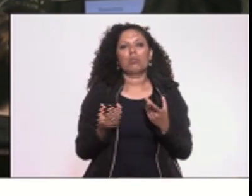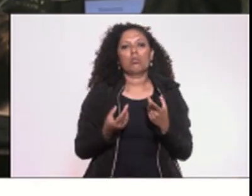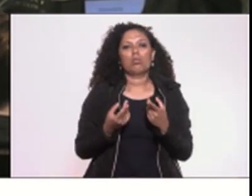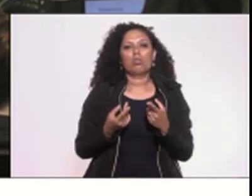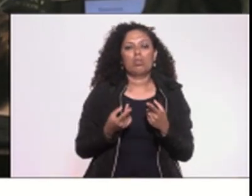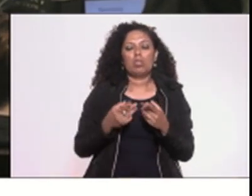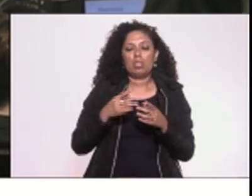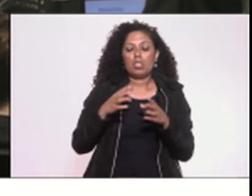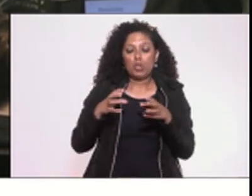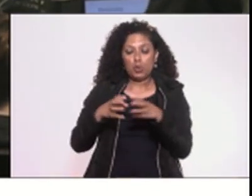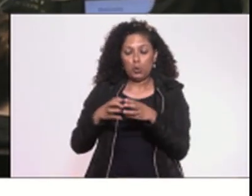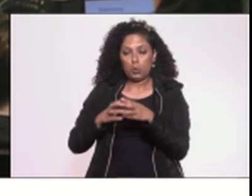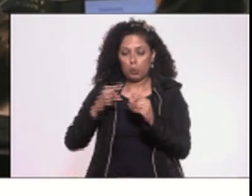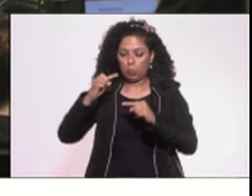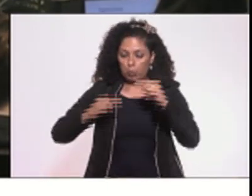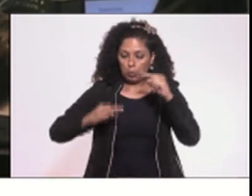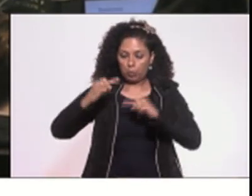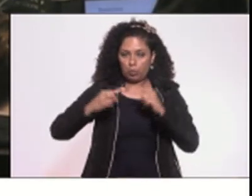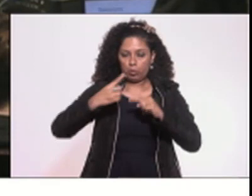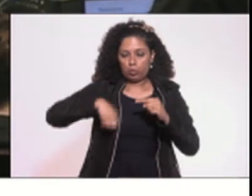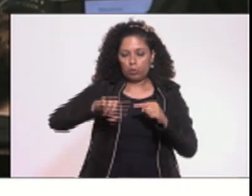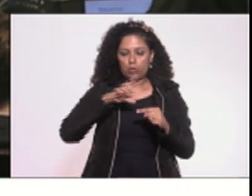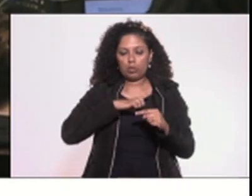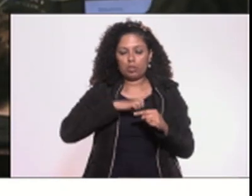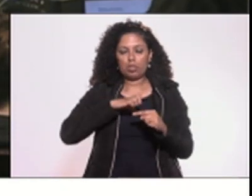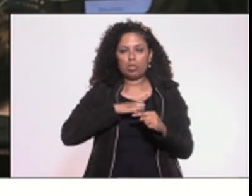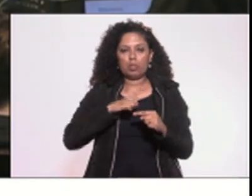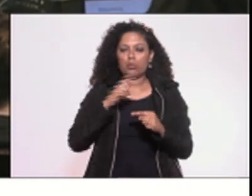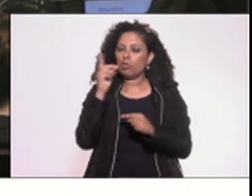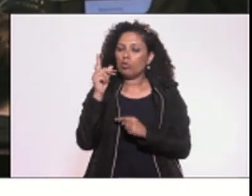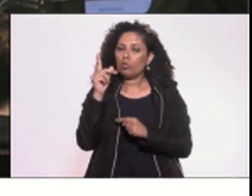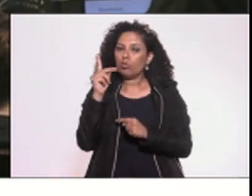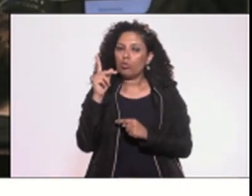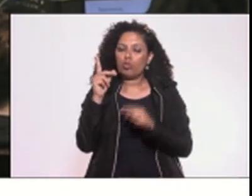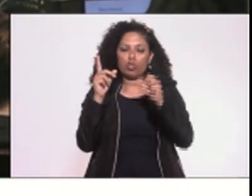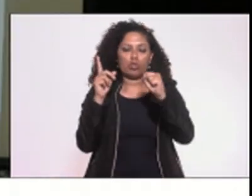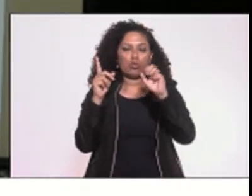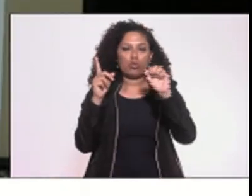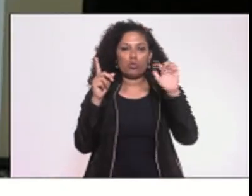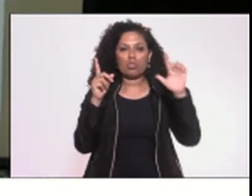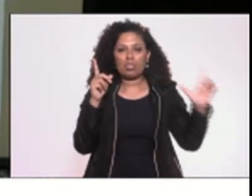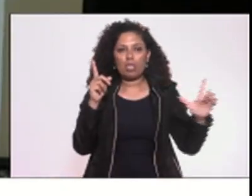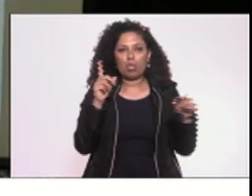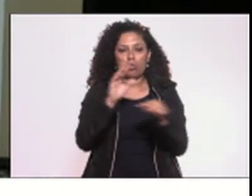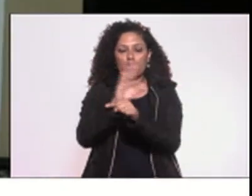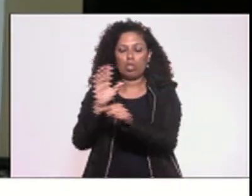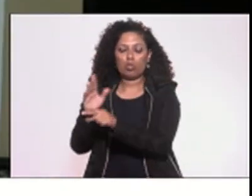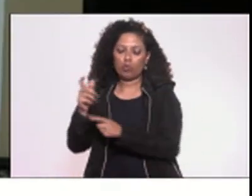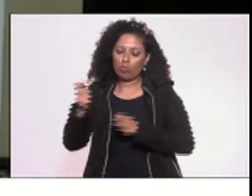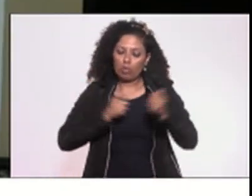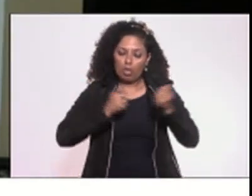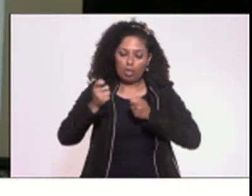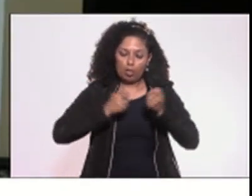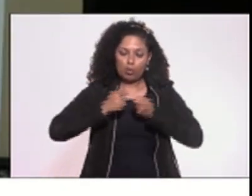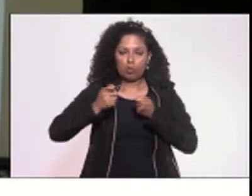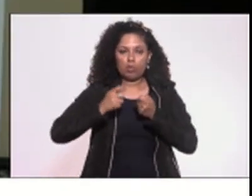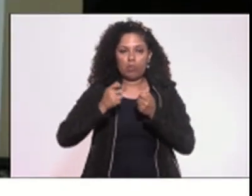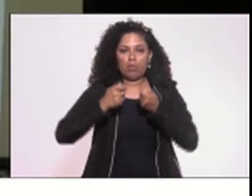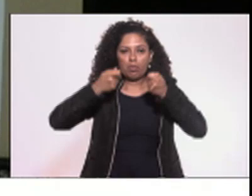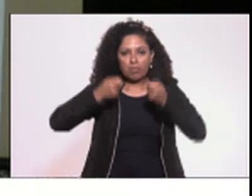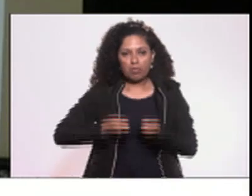dentro dessas agências nós temos uma moeda social que contribui para que a economia se